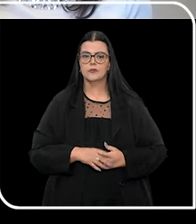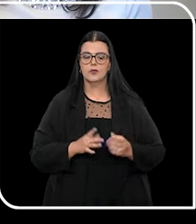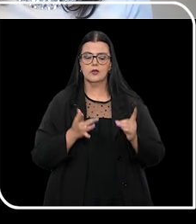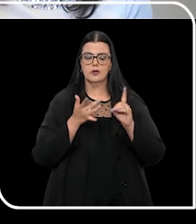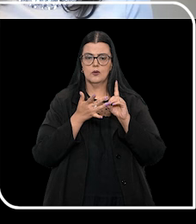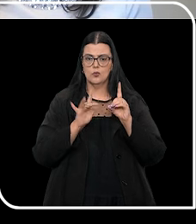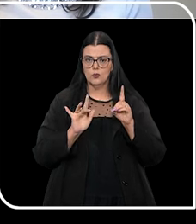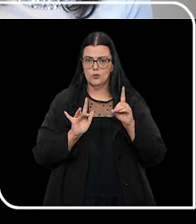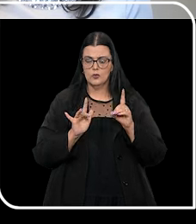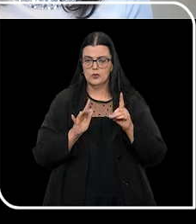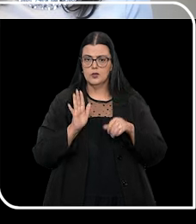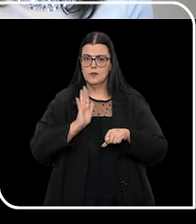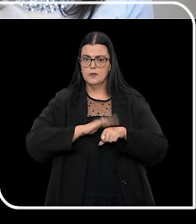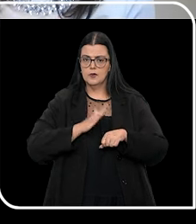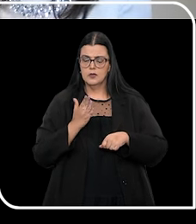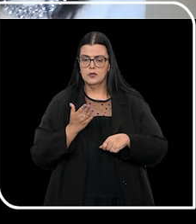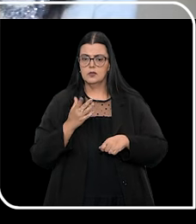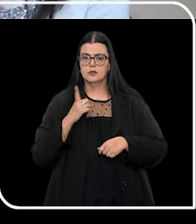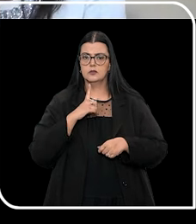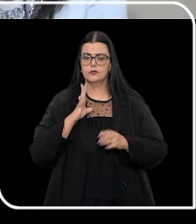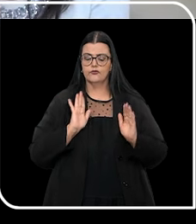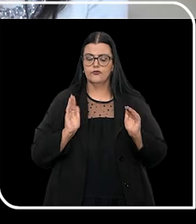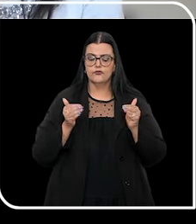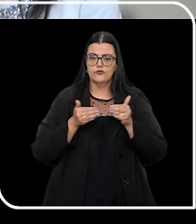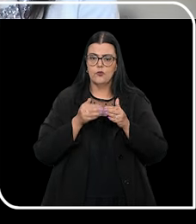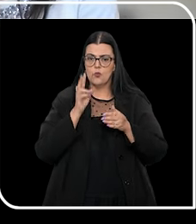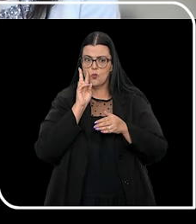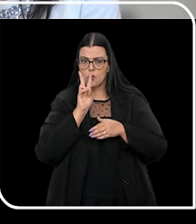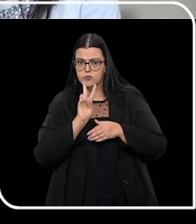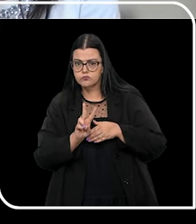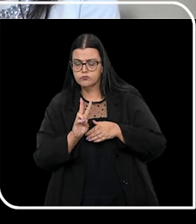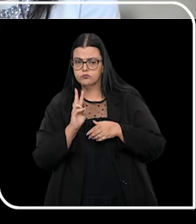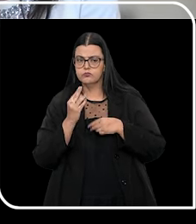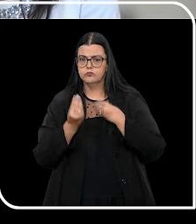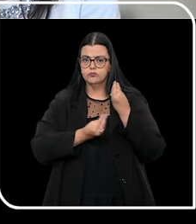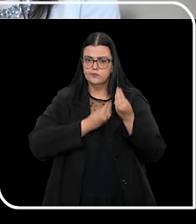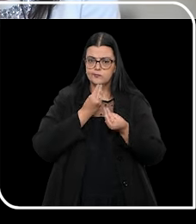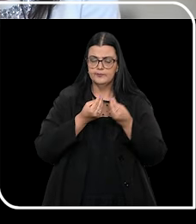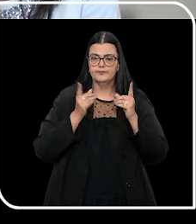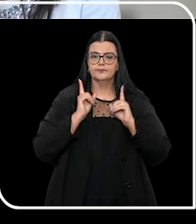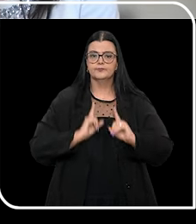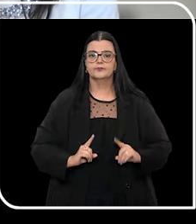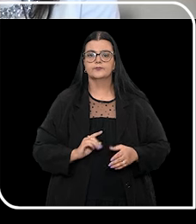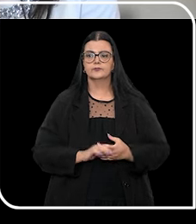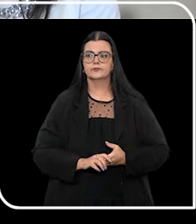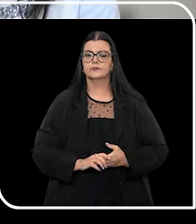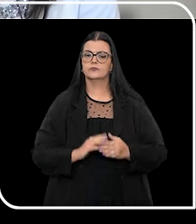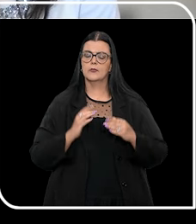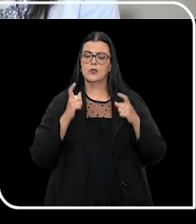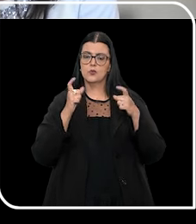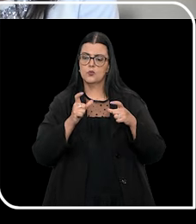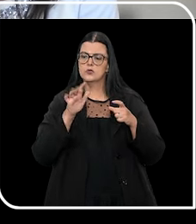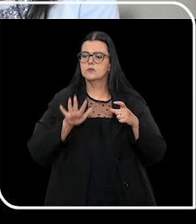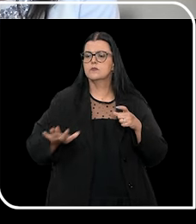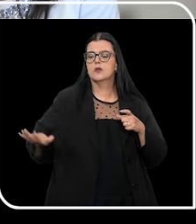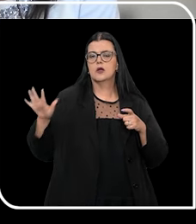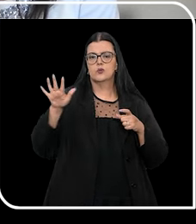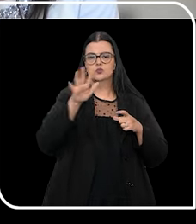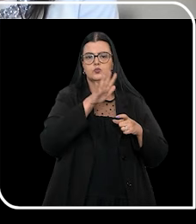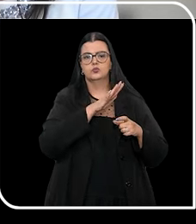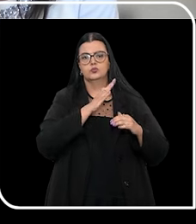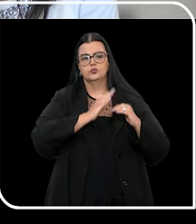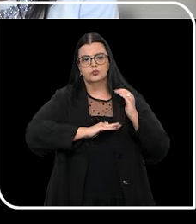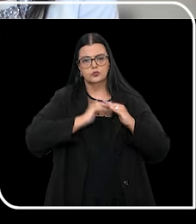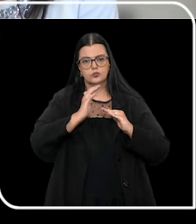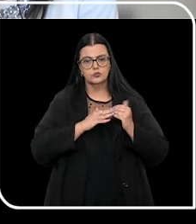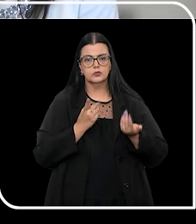o o capacitismo tá muito mais da gente tirar o foco do Olhar da deficiência e a gente olhar os espaços